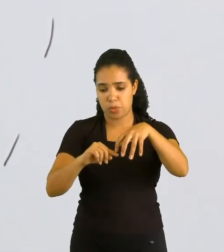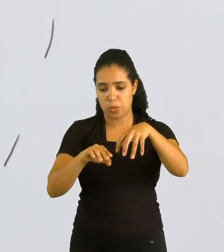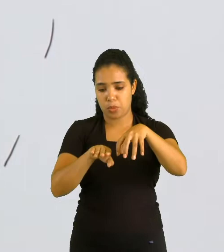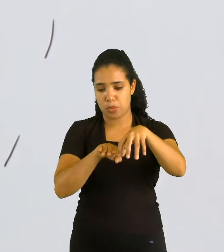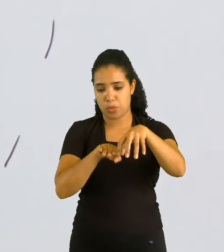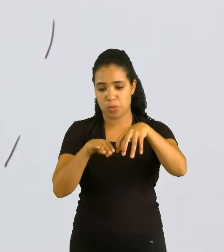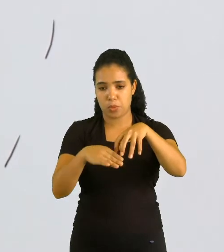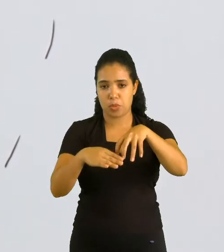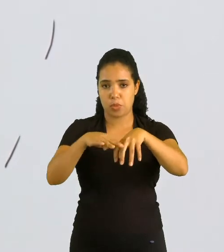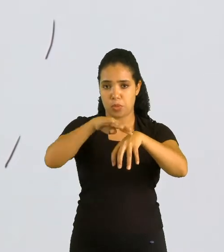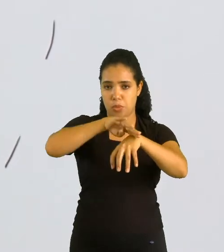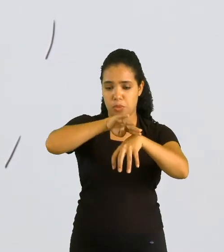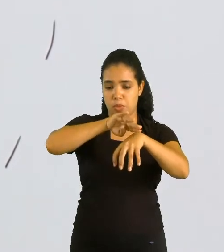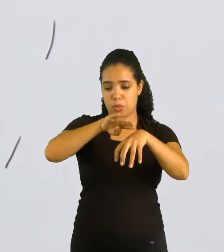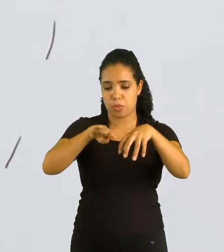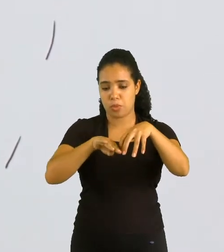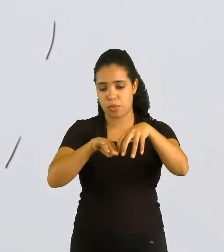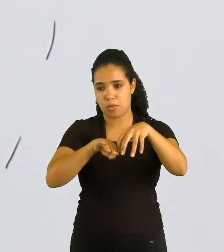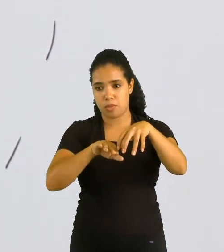sul é de